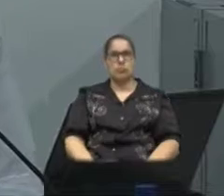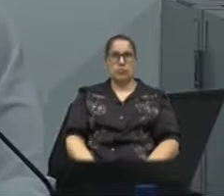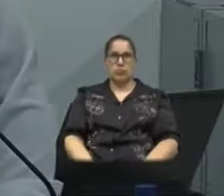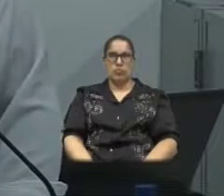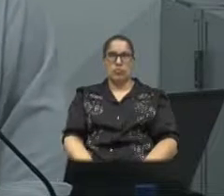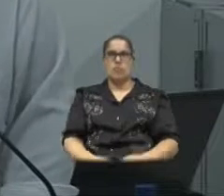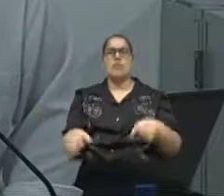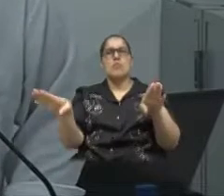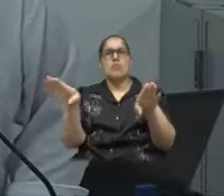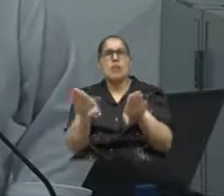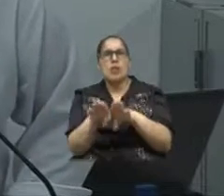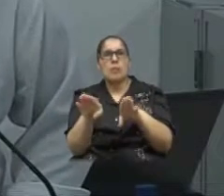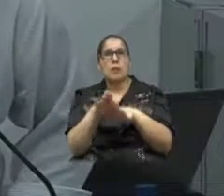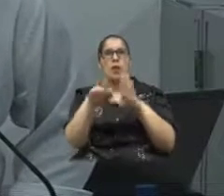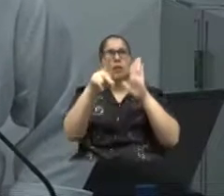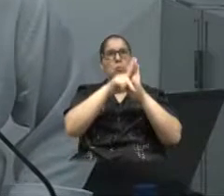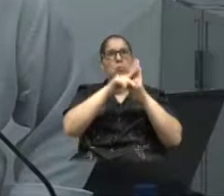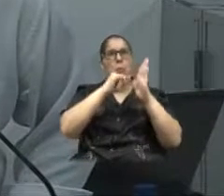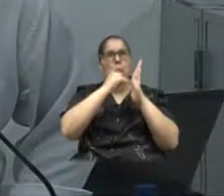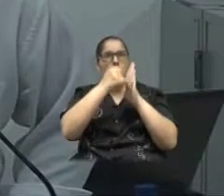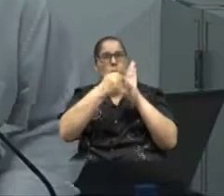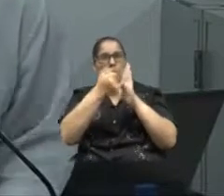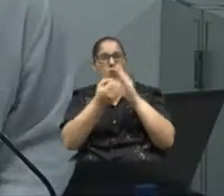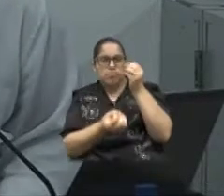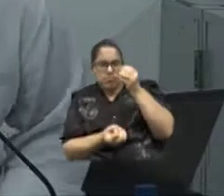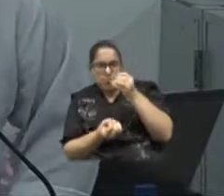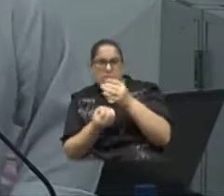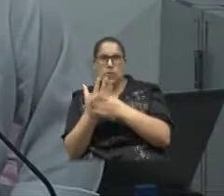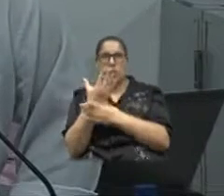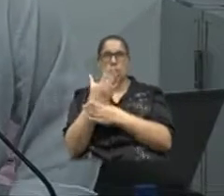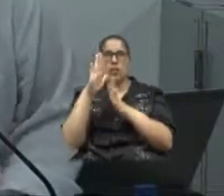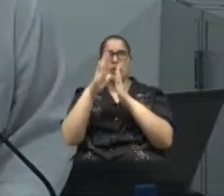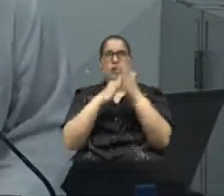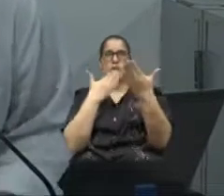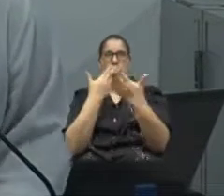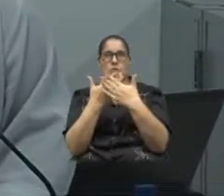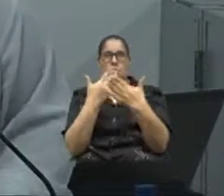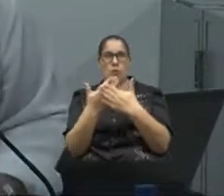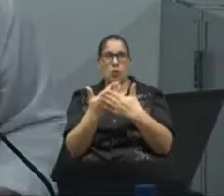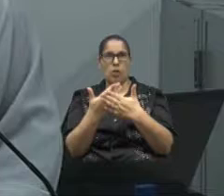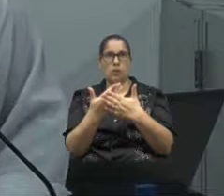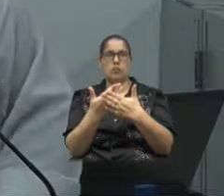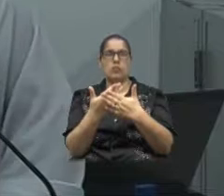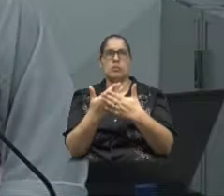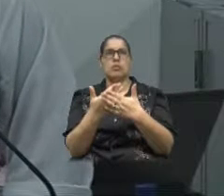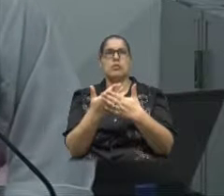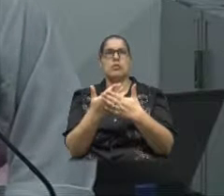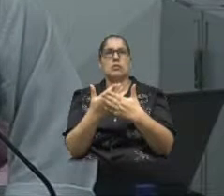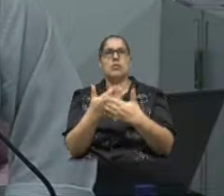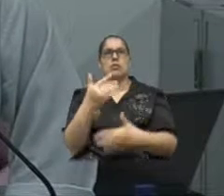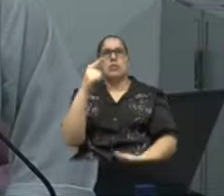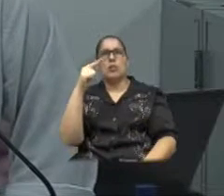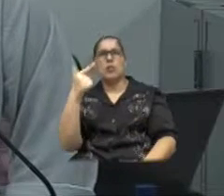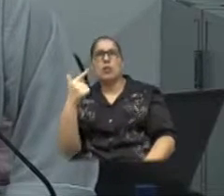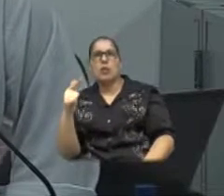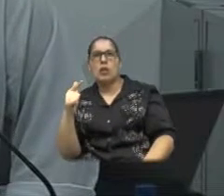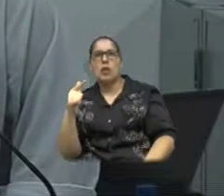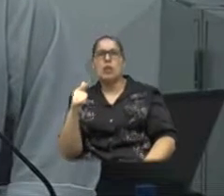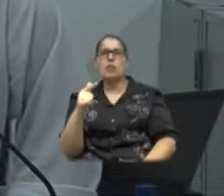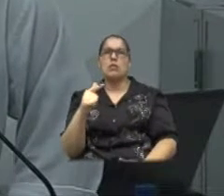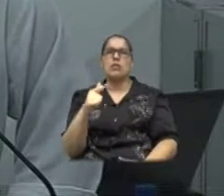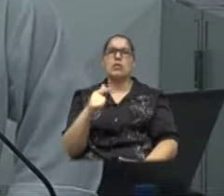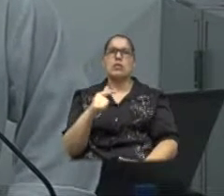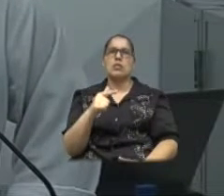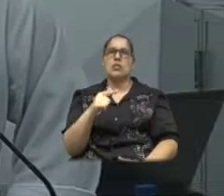que já está preparado para ir para a pauta. É por isso, para não aceitar que essa esquerda, o doutor Anderson, como o senhor